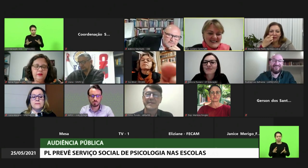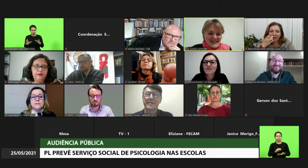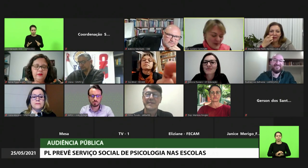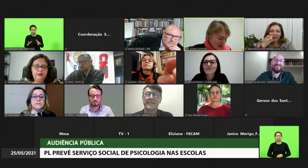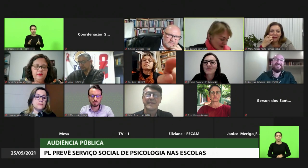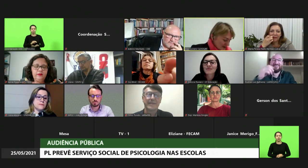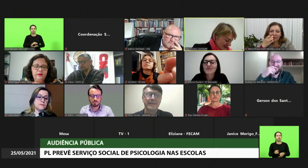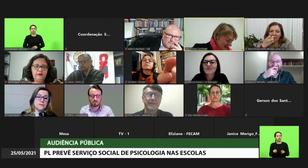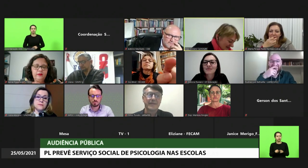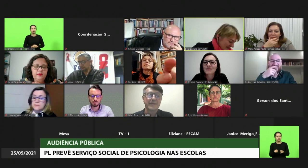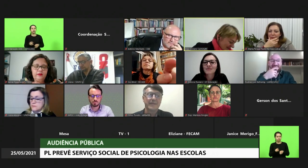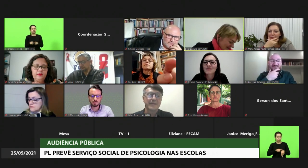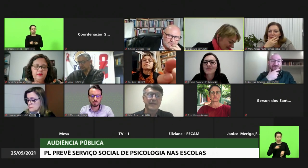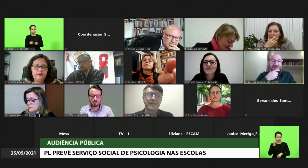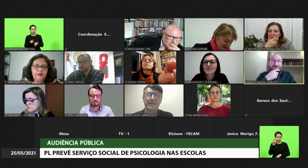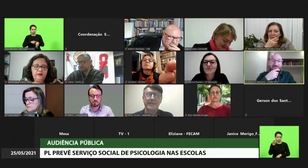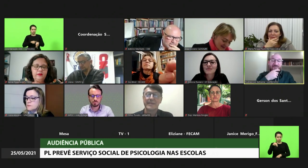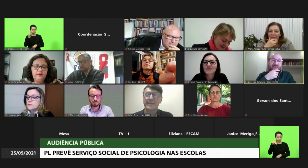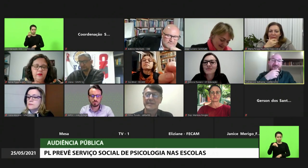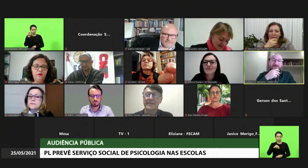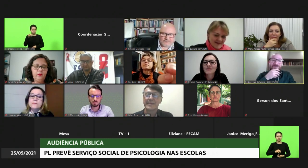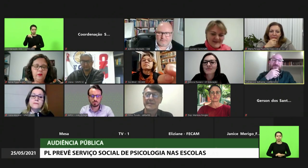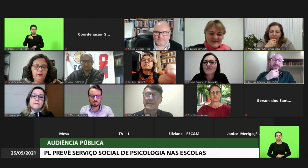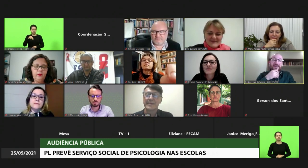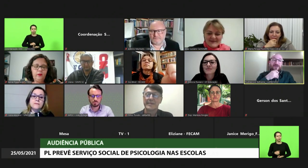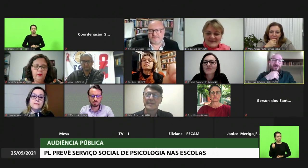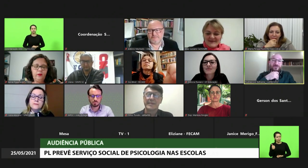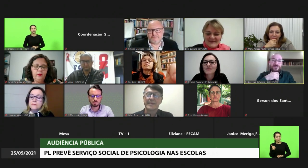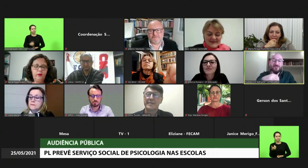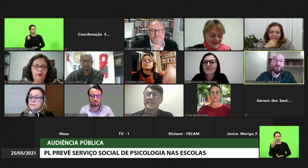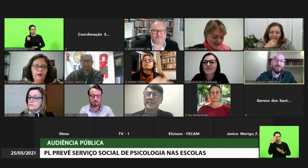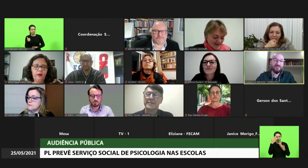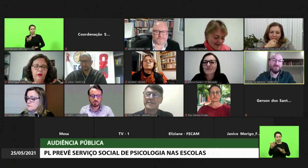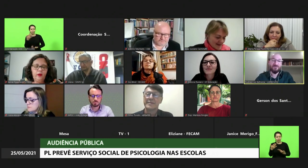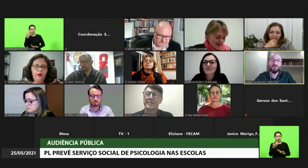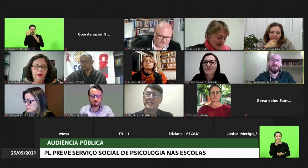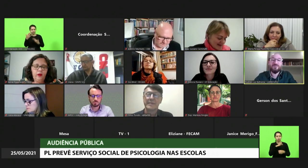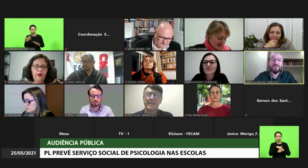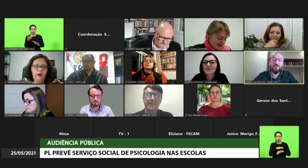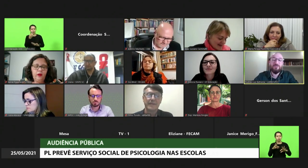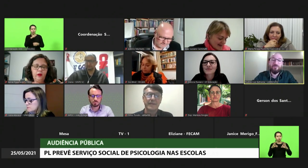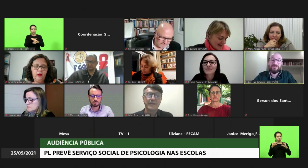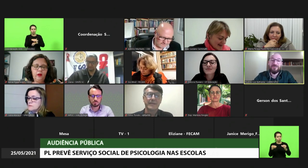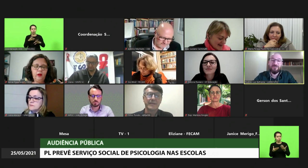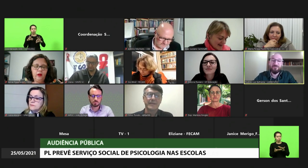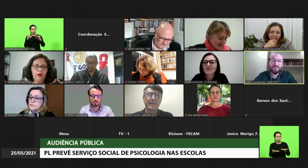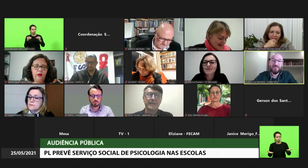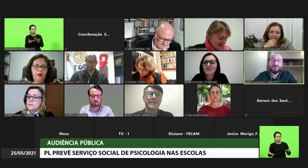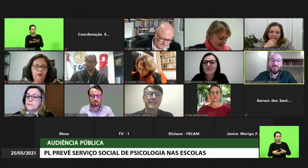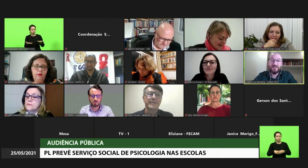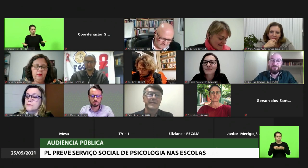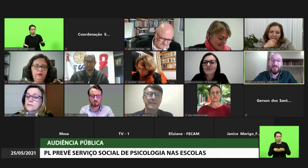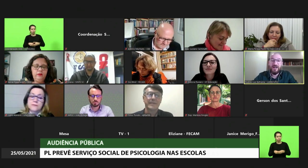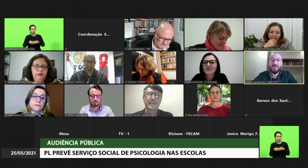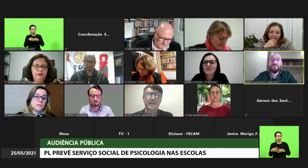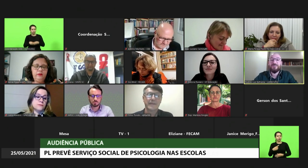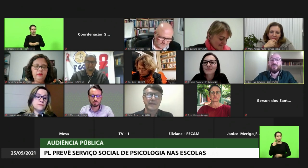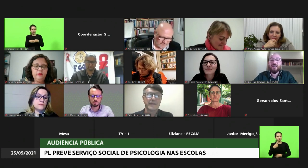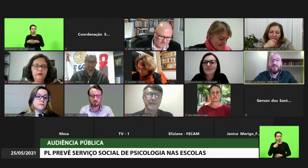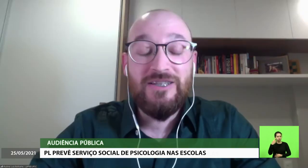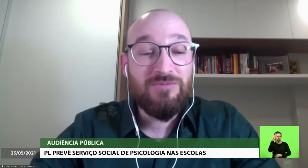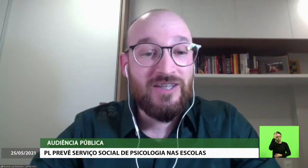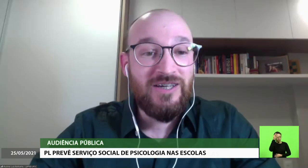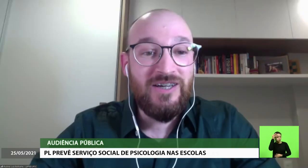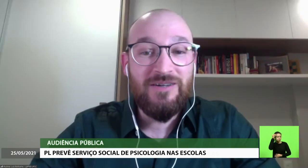de 5 minutos. Tá joia, obrigado. Boa noite a todas e todos, né? Cumprimento então a deputada Luciane